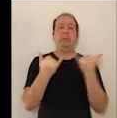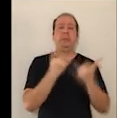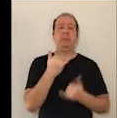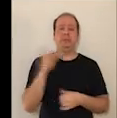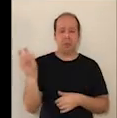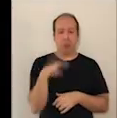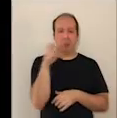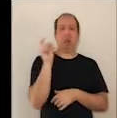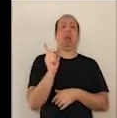cobra!